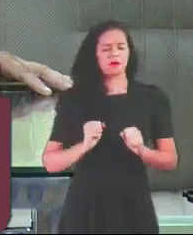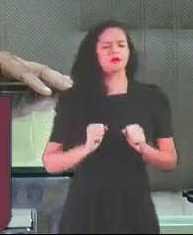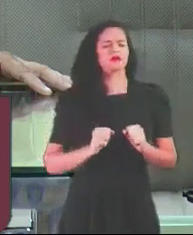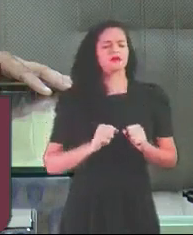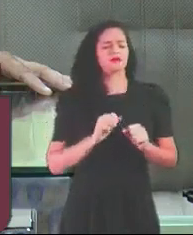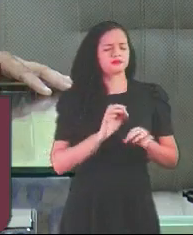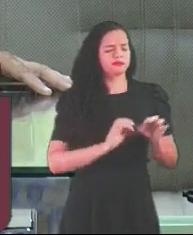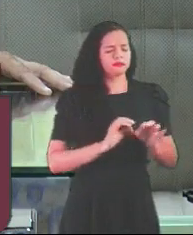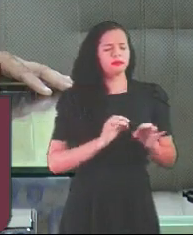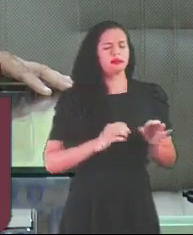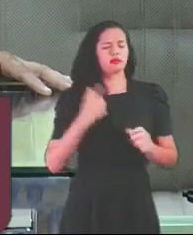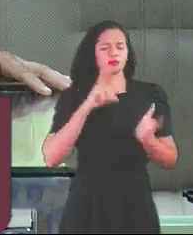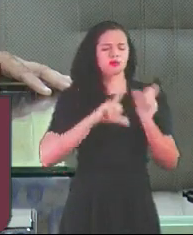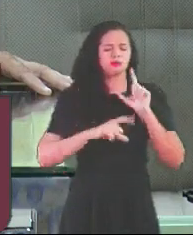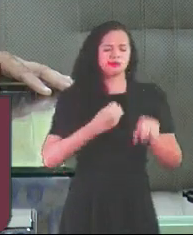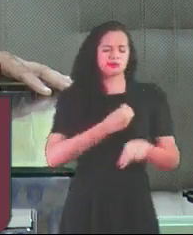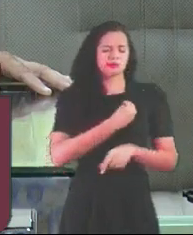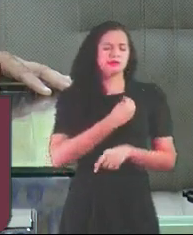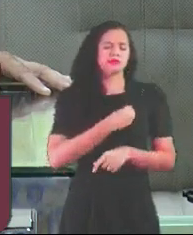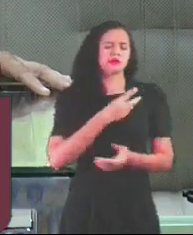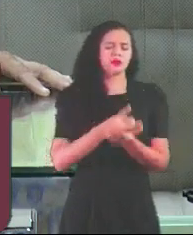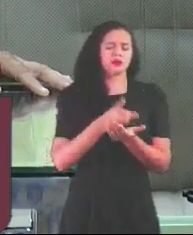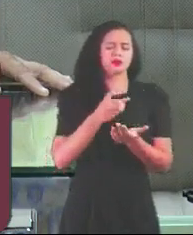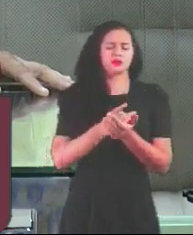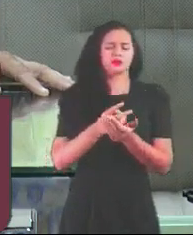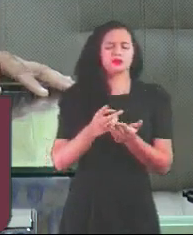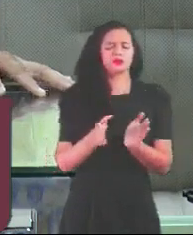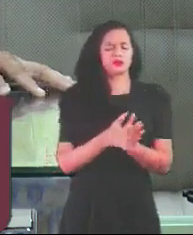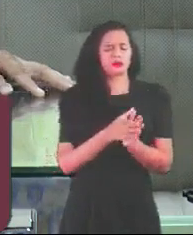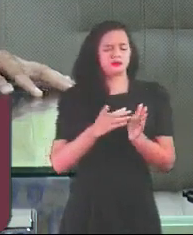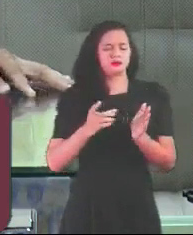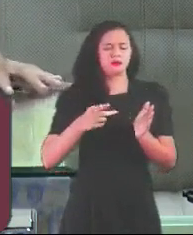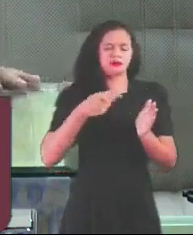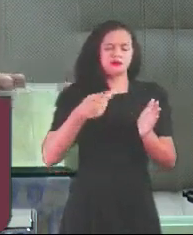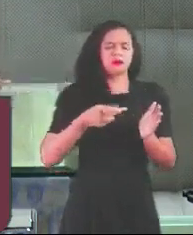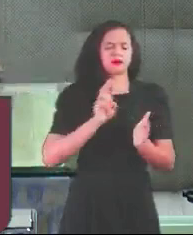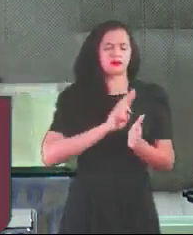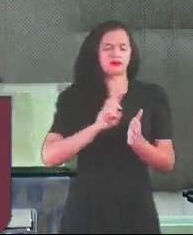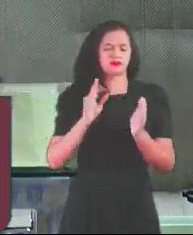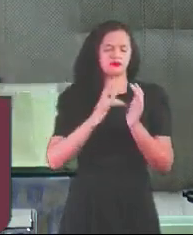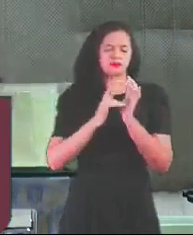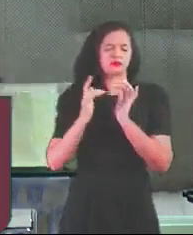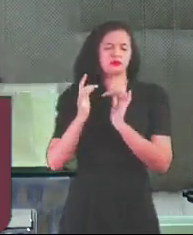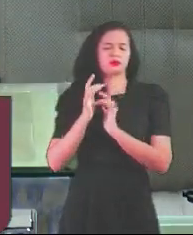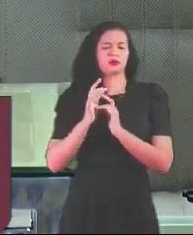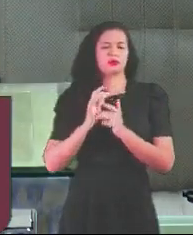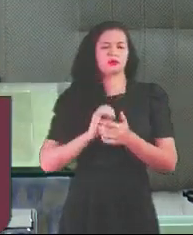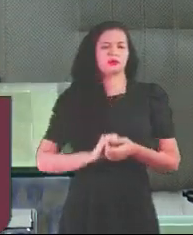Deus, continue falando conosco pela tua palavra, em nome de Jesus.